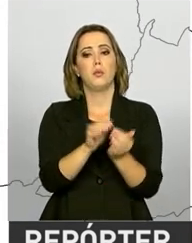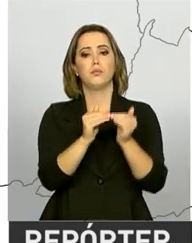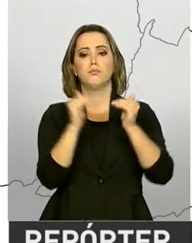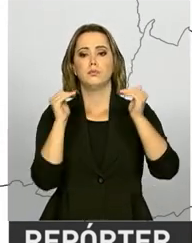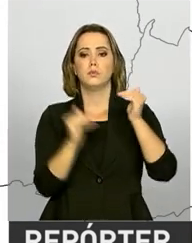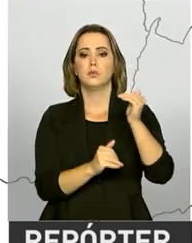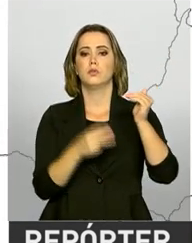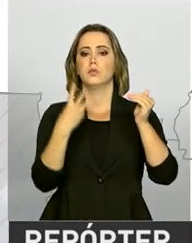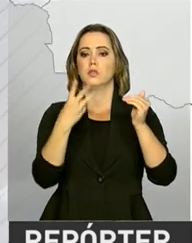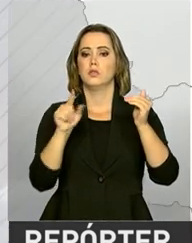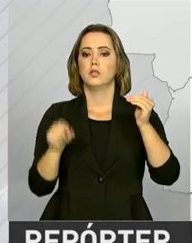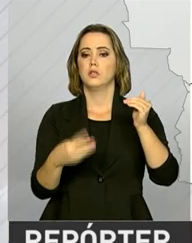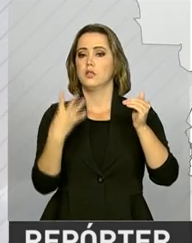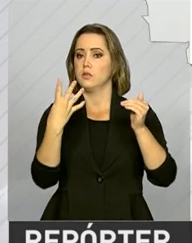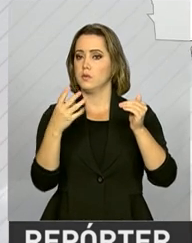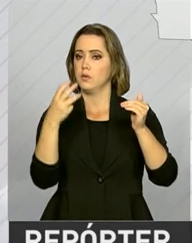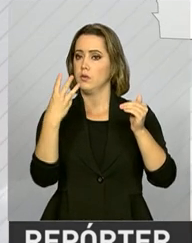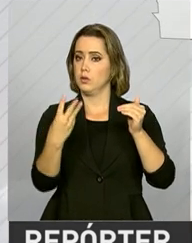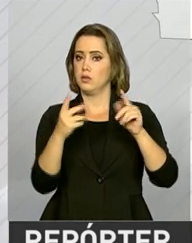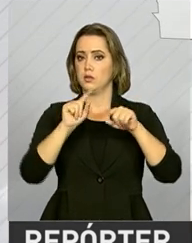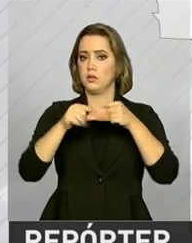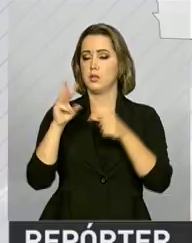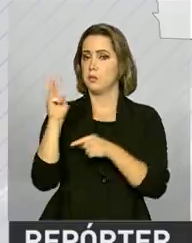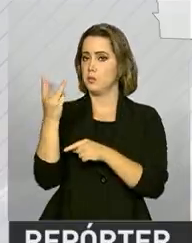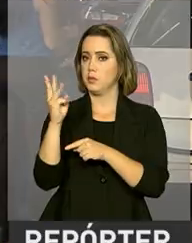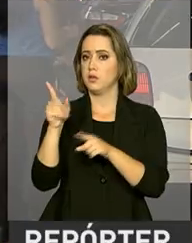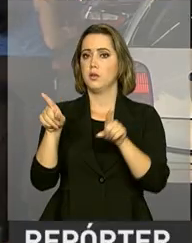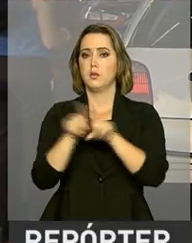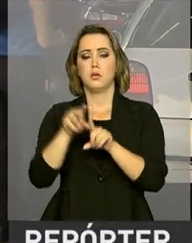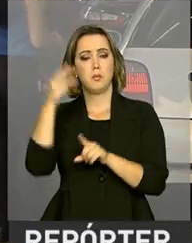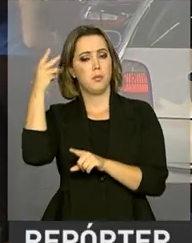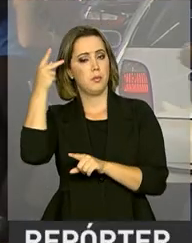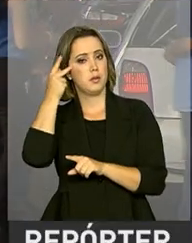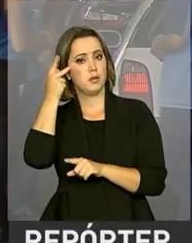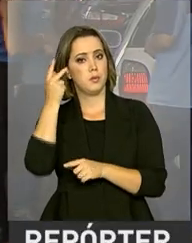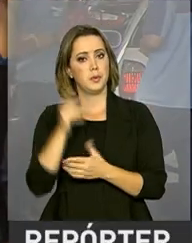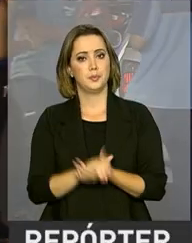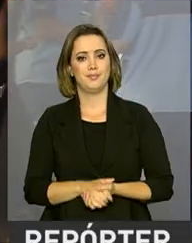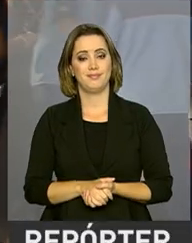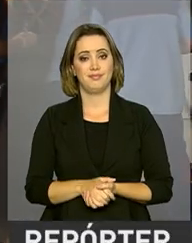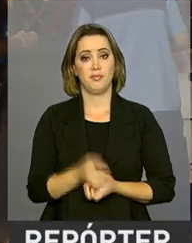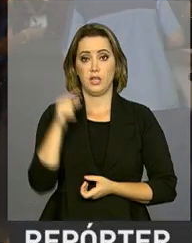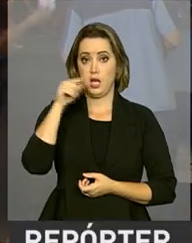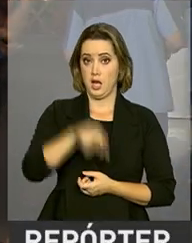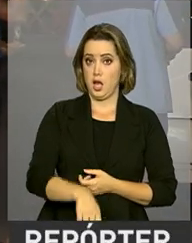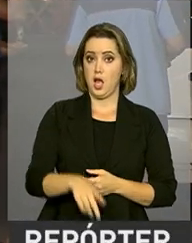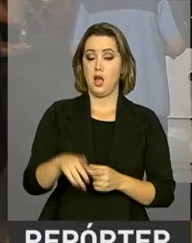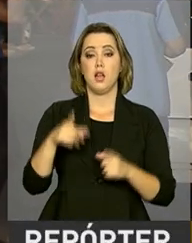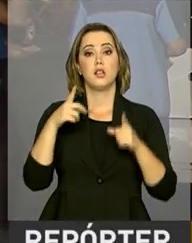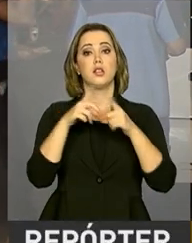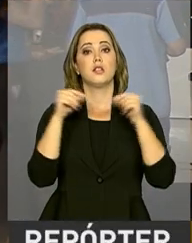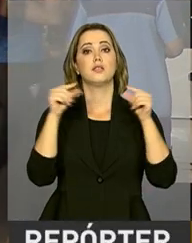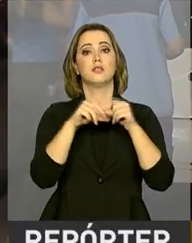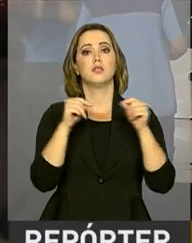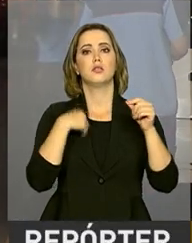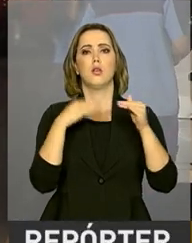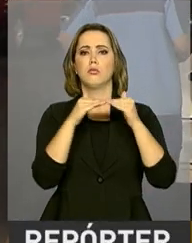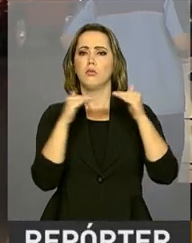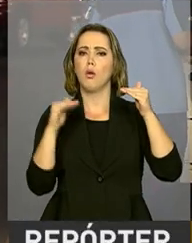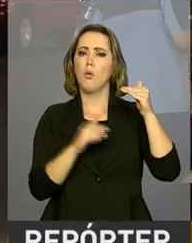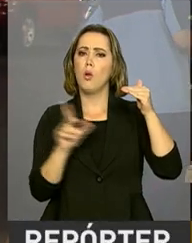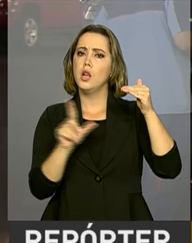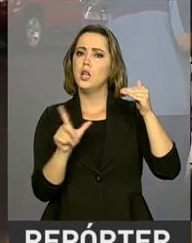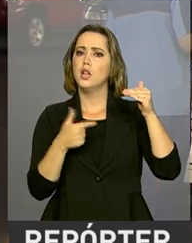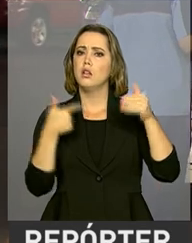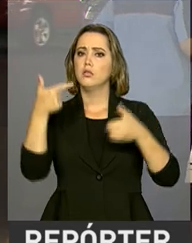da gasolina seguido por maranhão e são paulo aqui no distrito federal o preço do litro da gasolina está bem abaixo da média